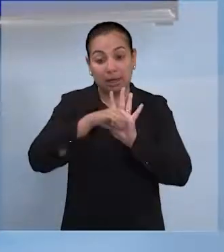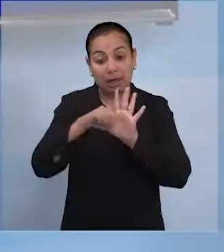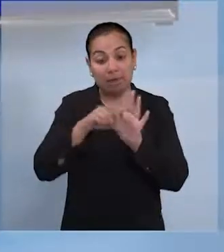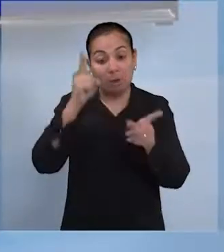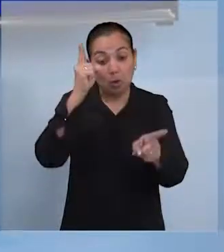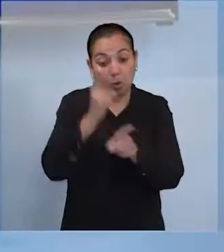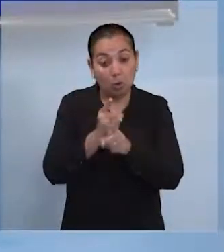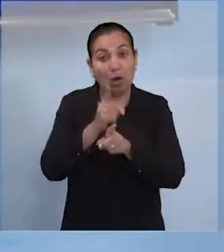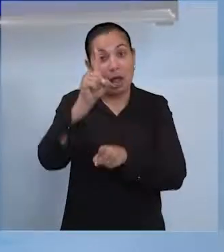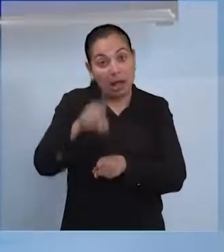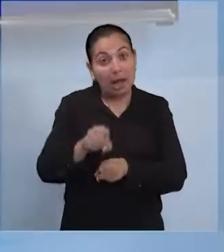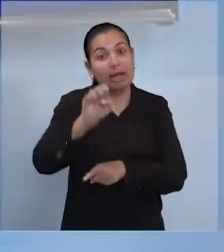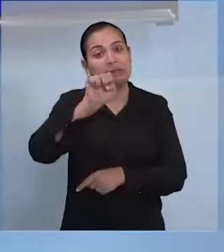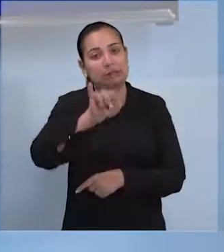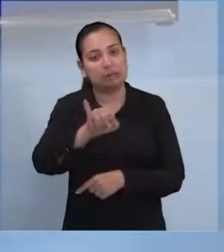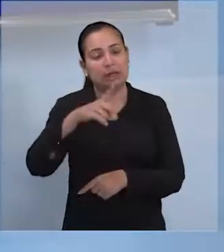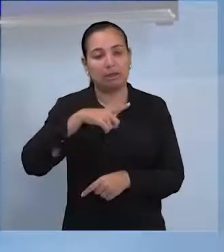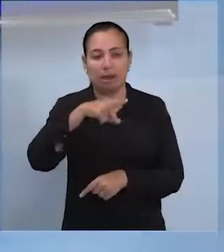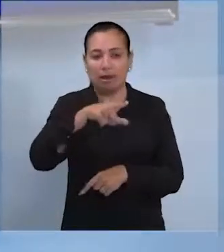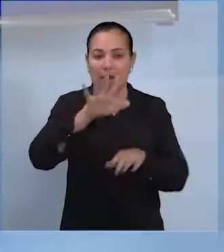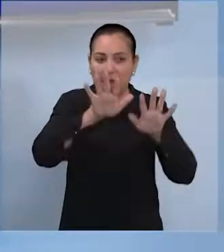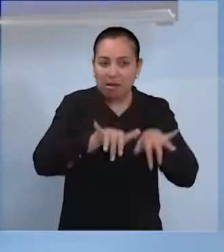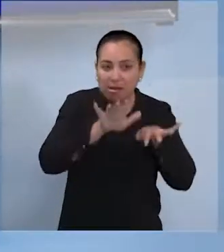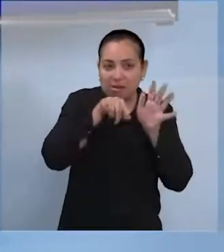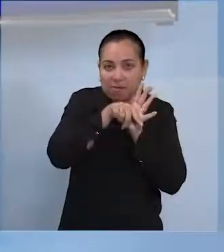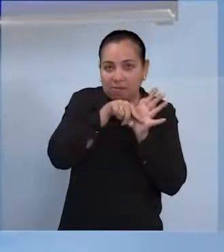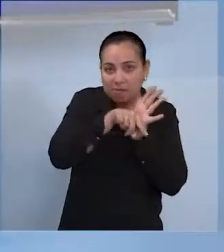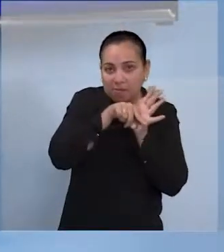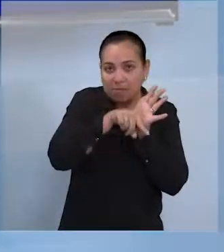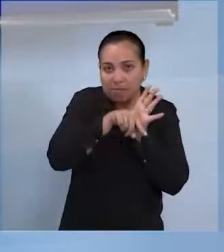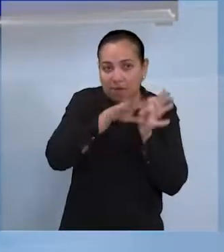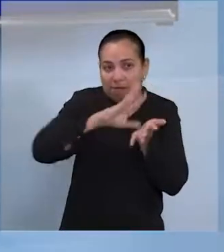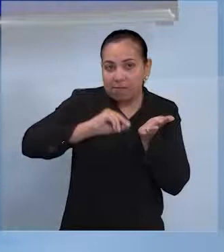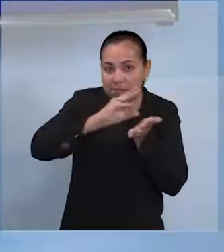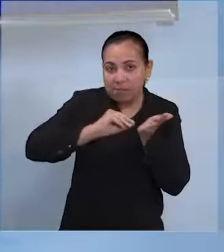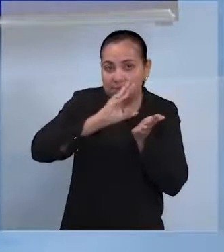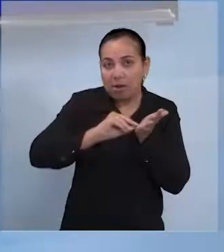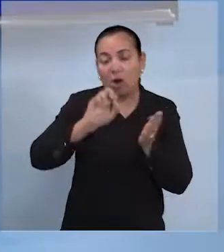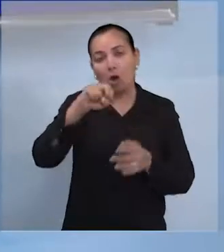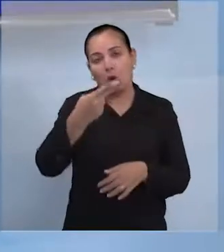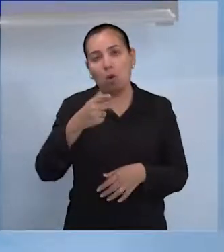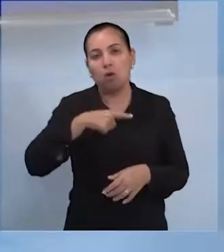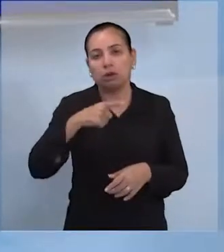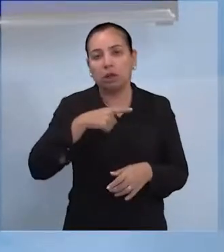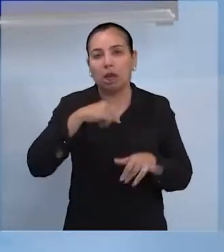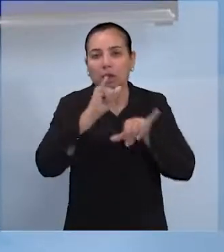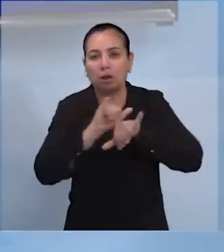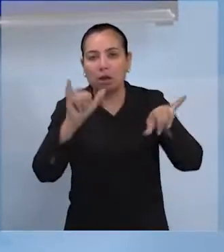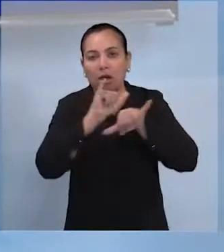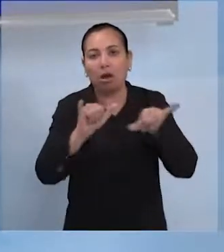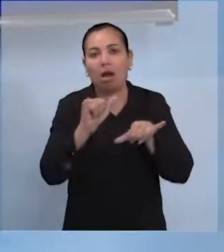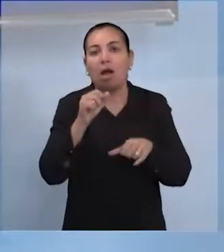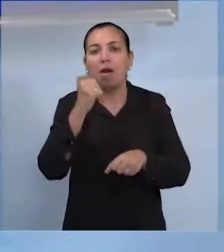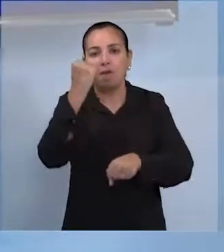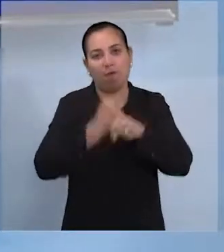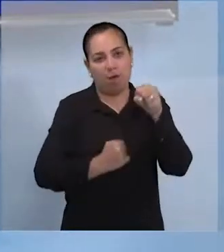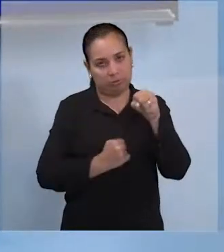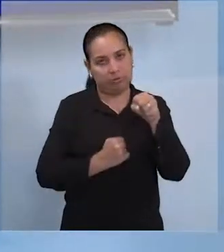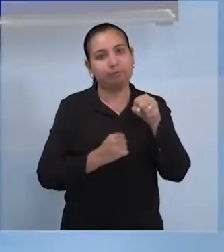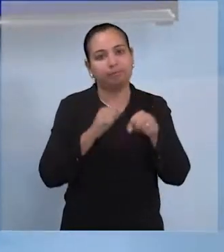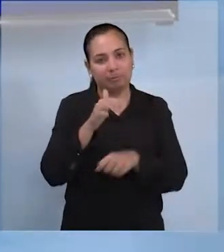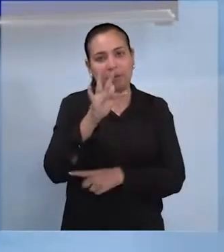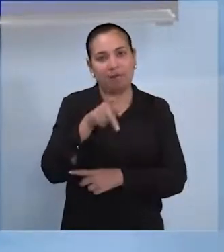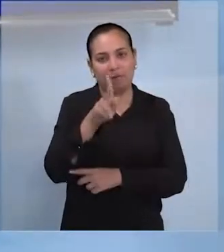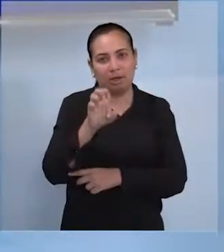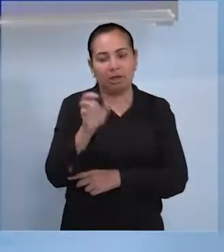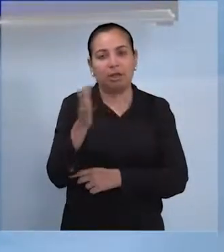ele é o próprio hacker ou que está produzindo fake news. É para discutirmos estas e outras questões que estamos